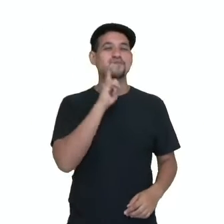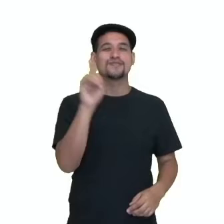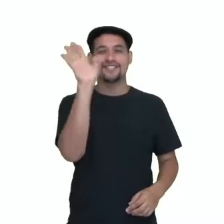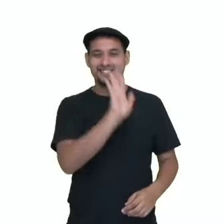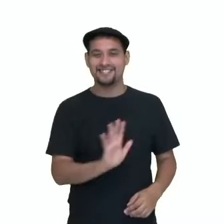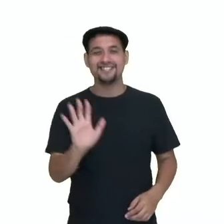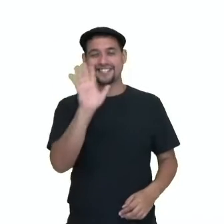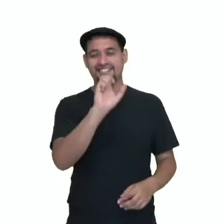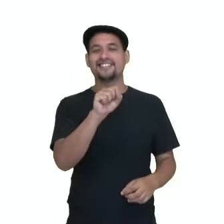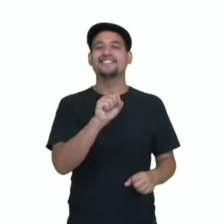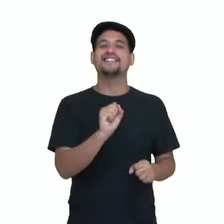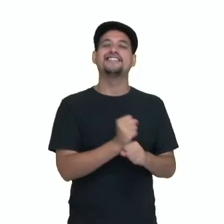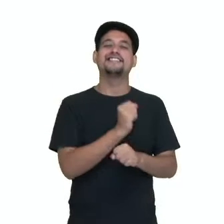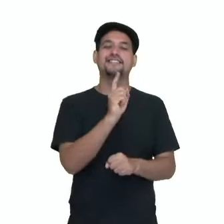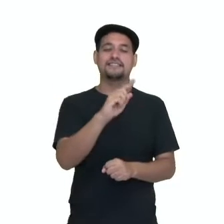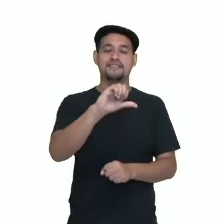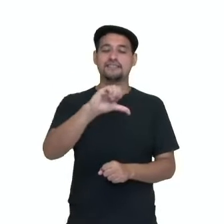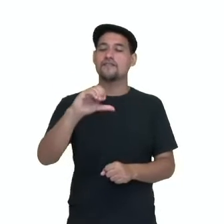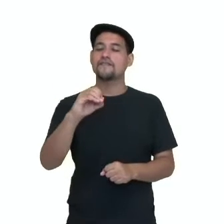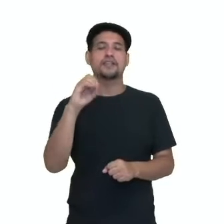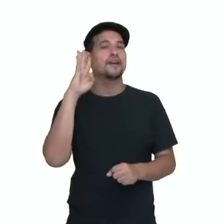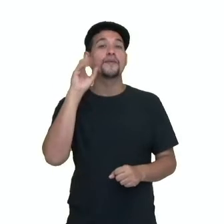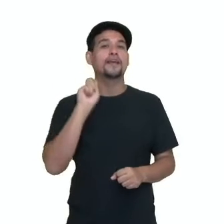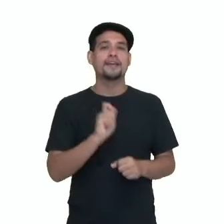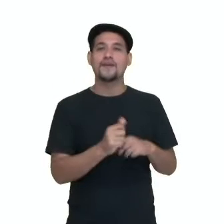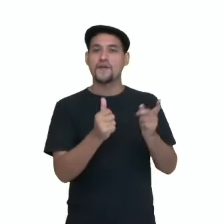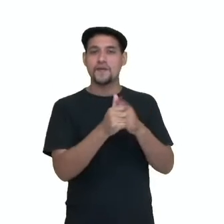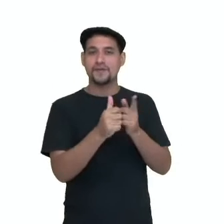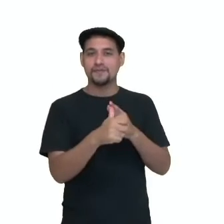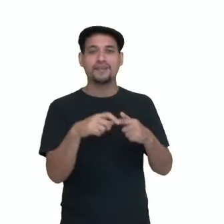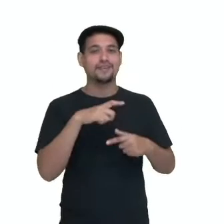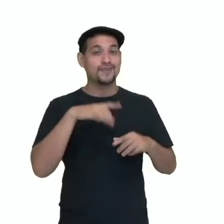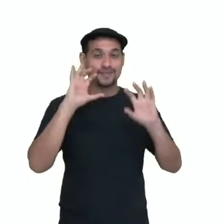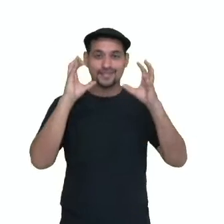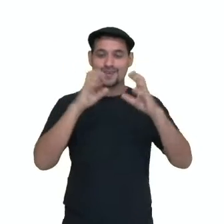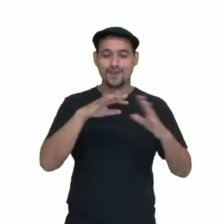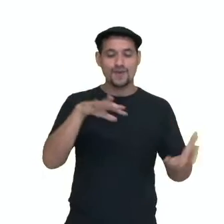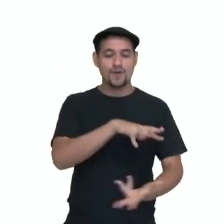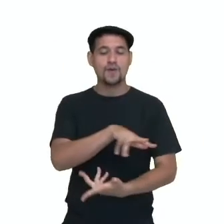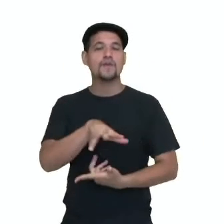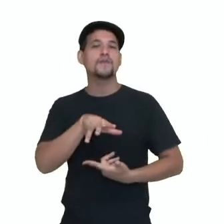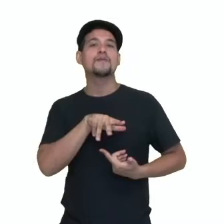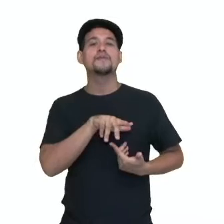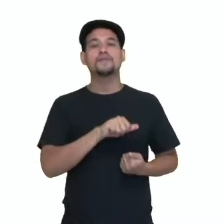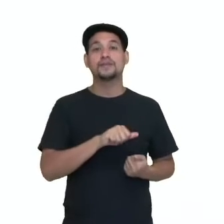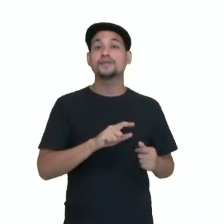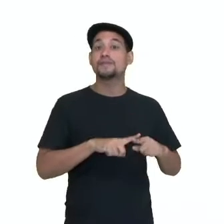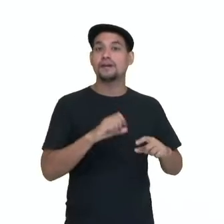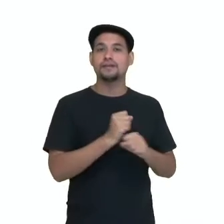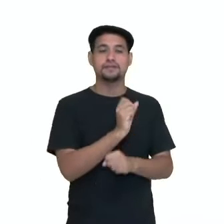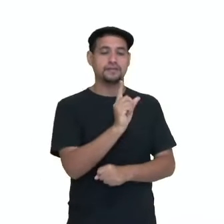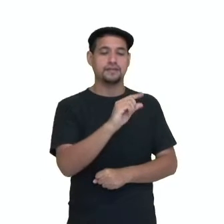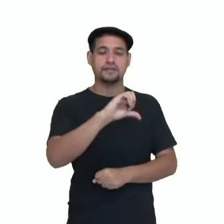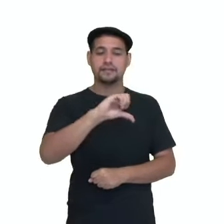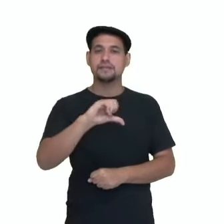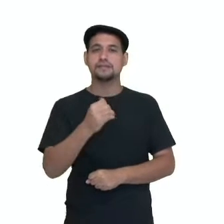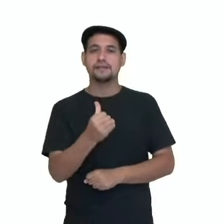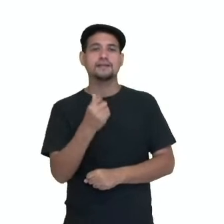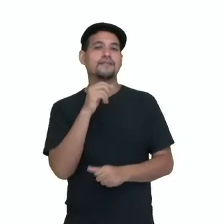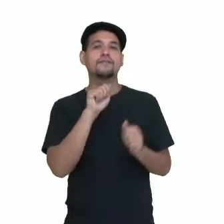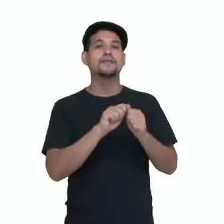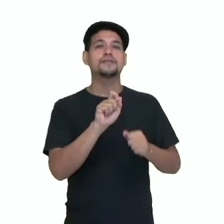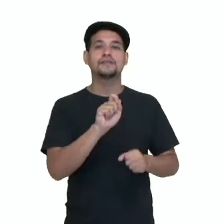em 1990 teve então o primeiro campeonato mundial e em 96 ele